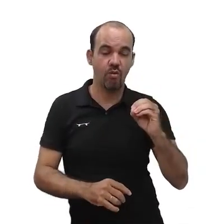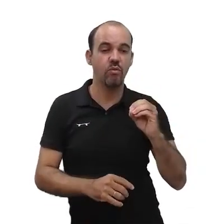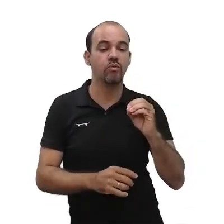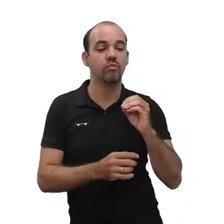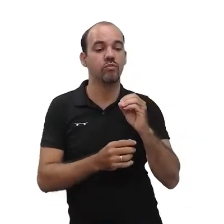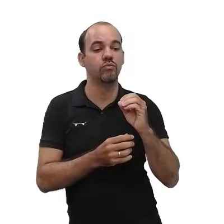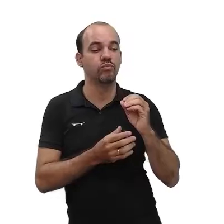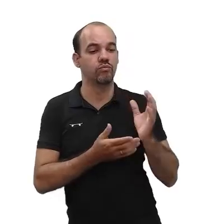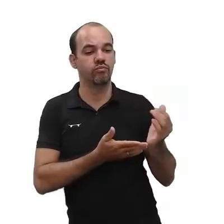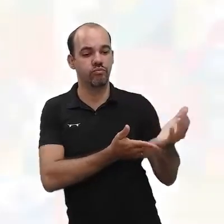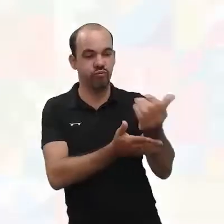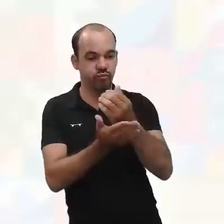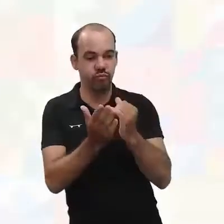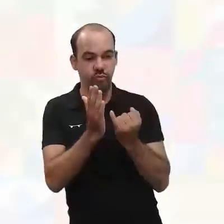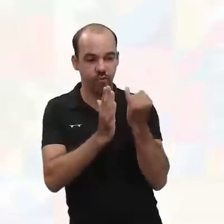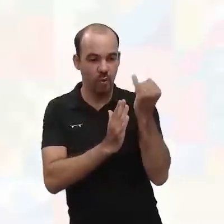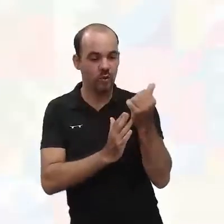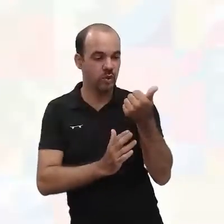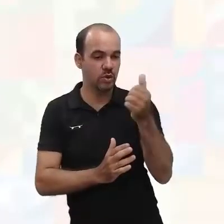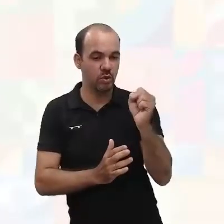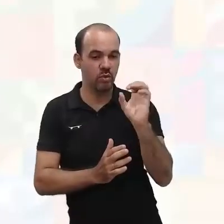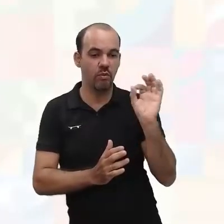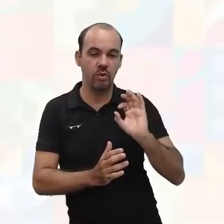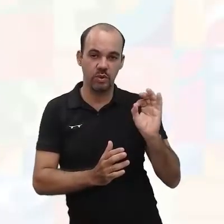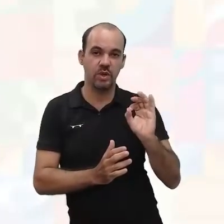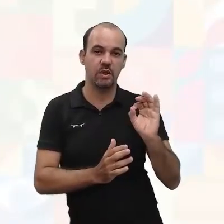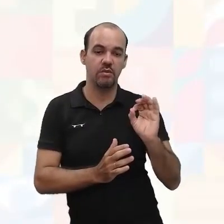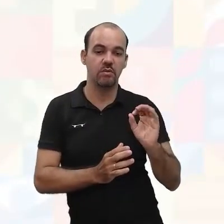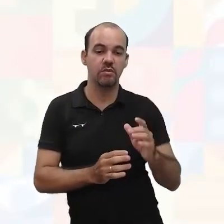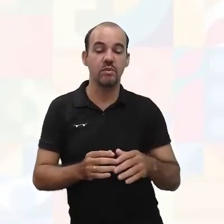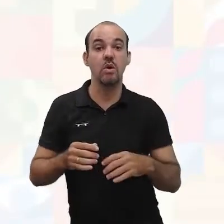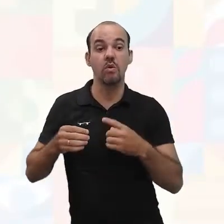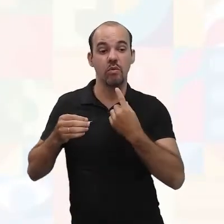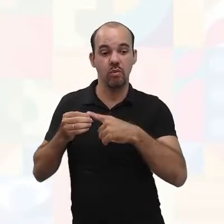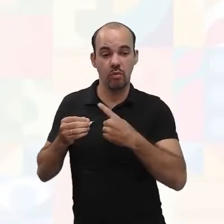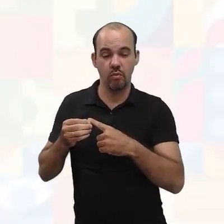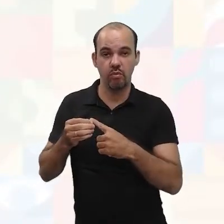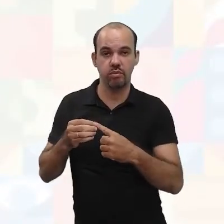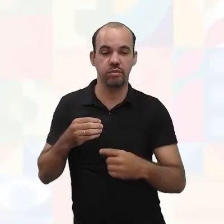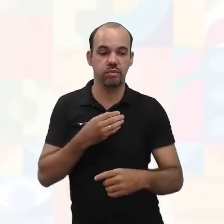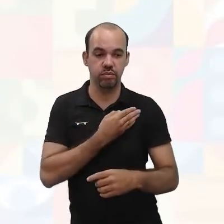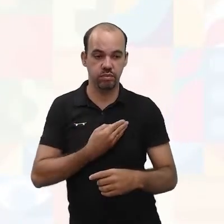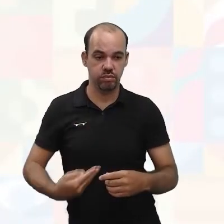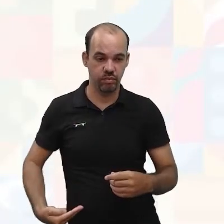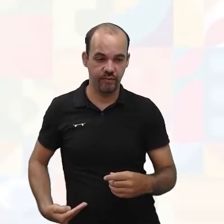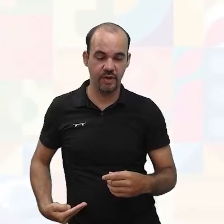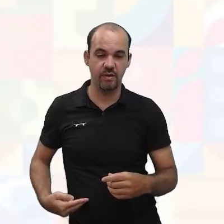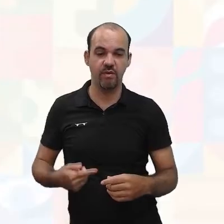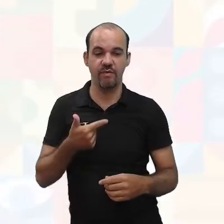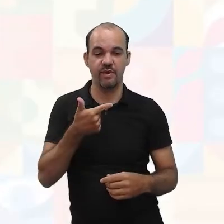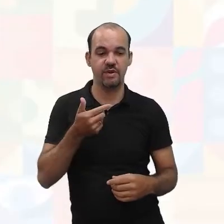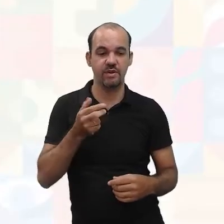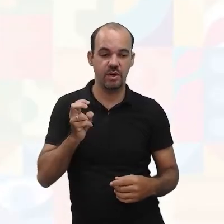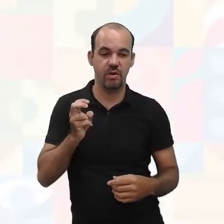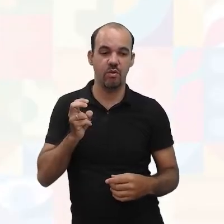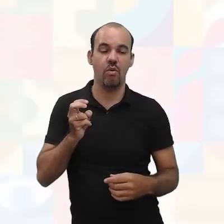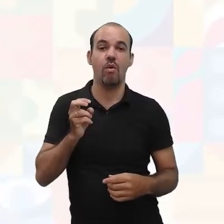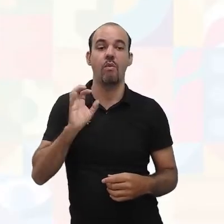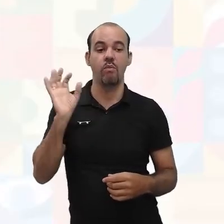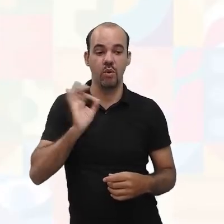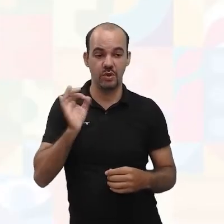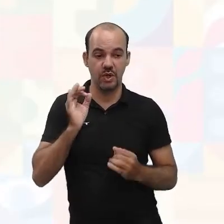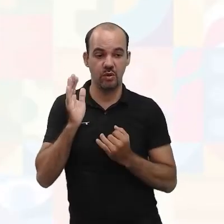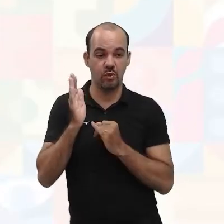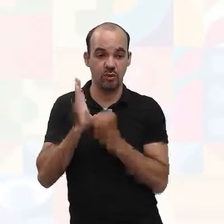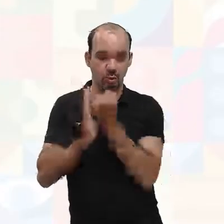impostos. Porém, estados, Distrito Federal e município, 25%, certo? E aí, há também essa questão